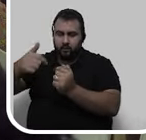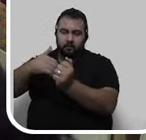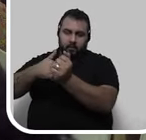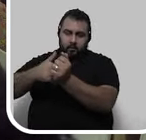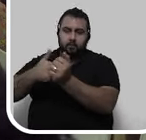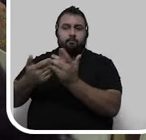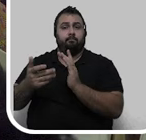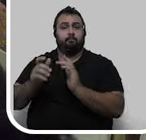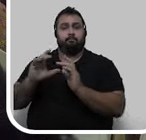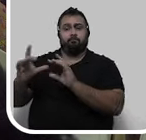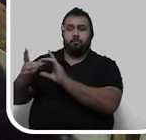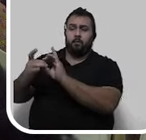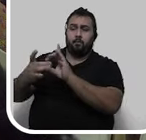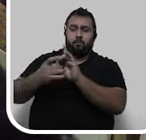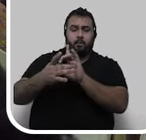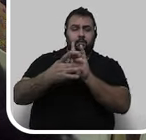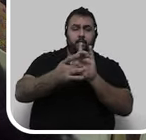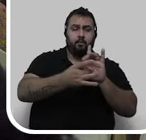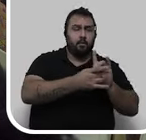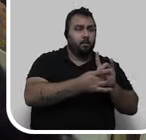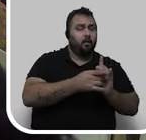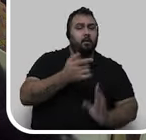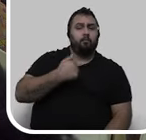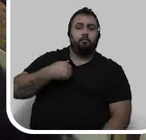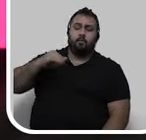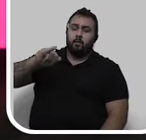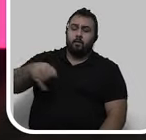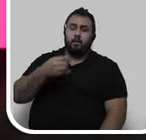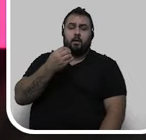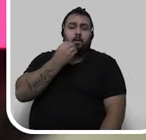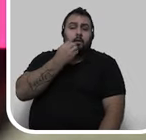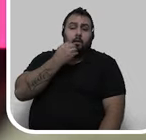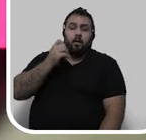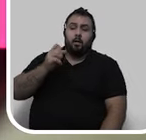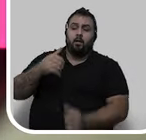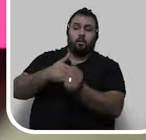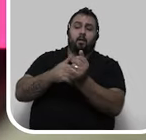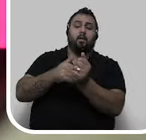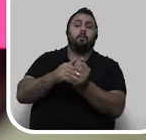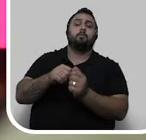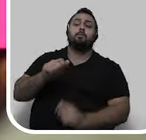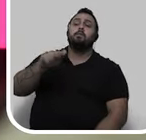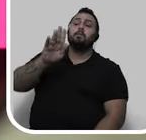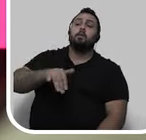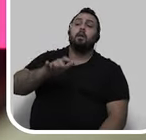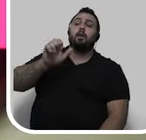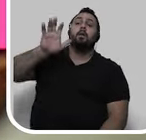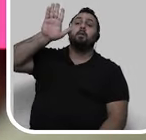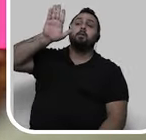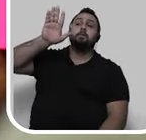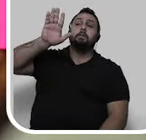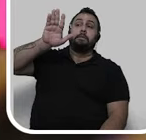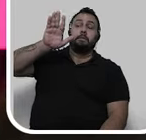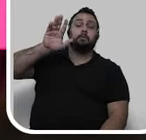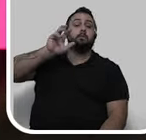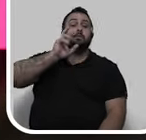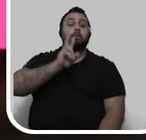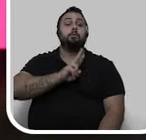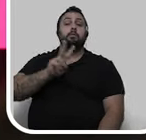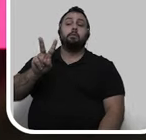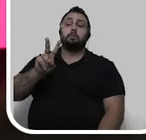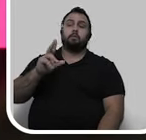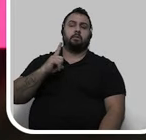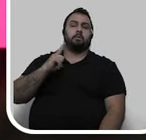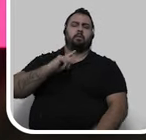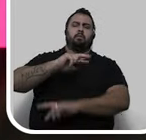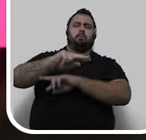combinação de fatores, né? Assim, se você reaproveita a senha, quem aqui reaproveita a senha? Todo mundo tá falando a verdade. Tem um monte de gente